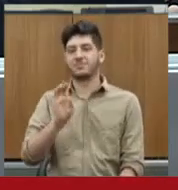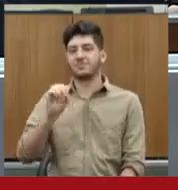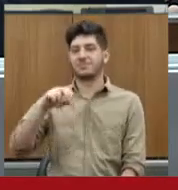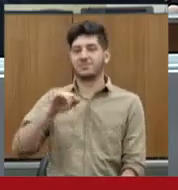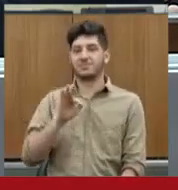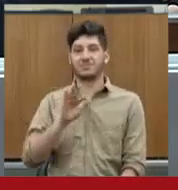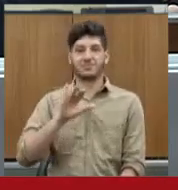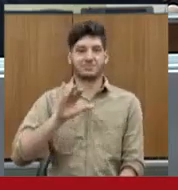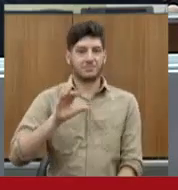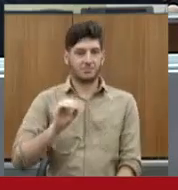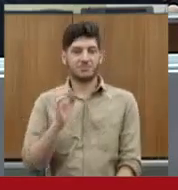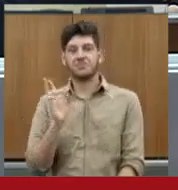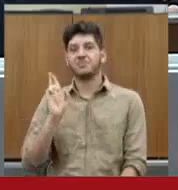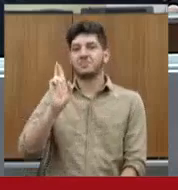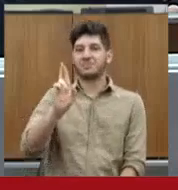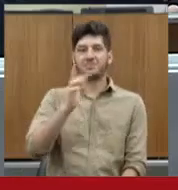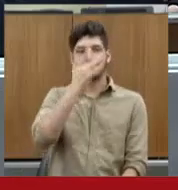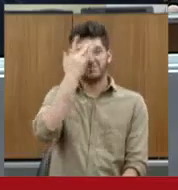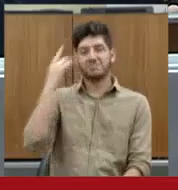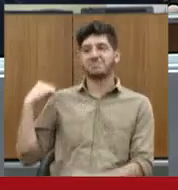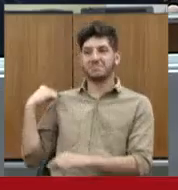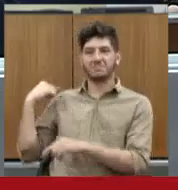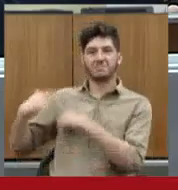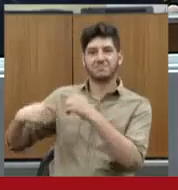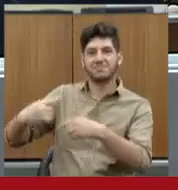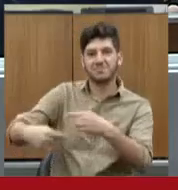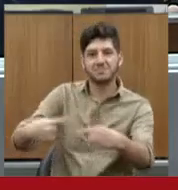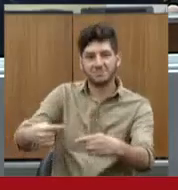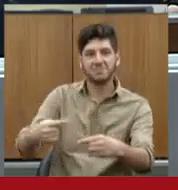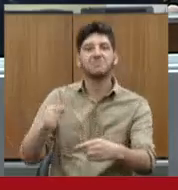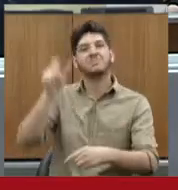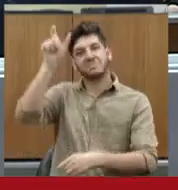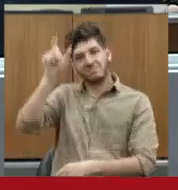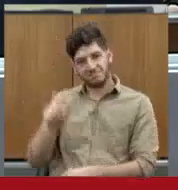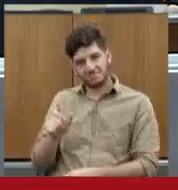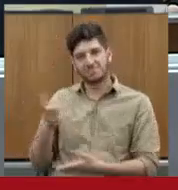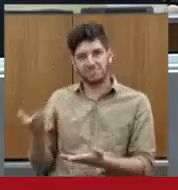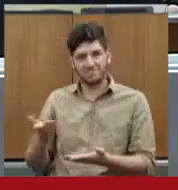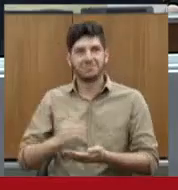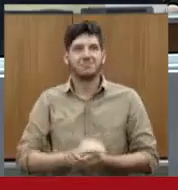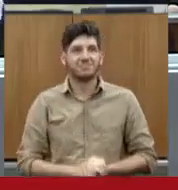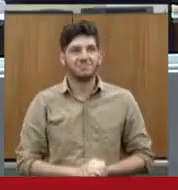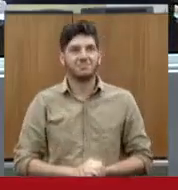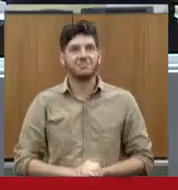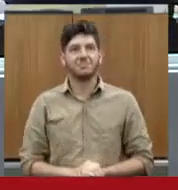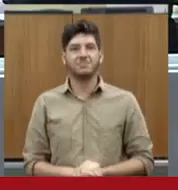representando os descendentes de José Bonifácio de Andrada e Silva.